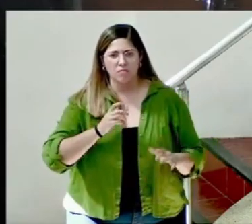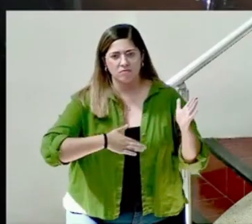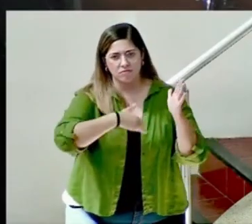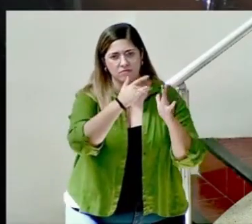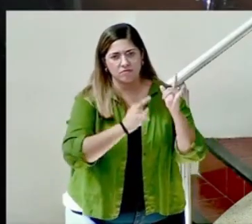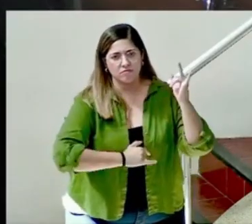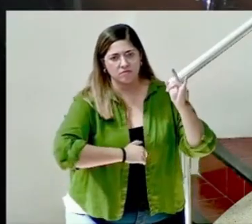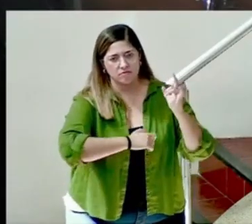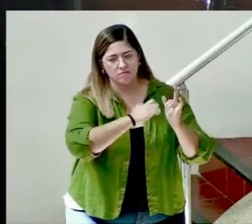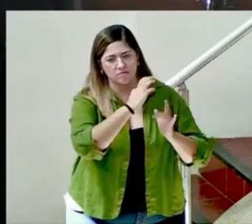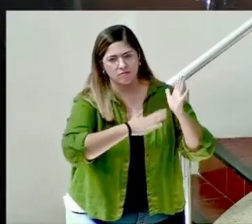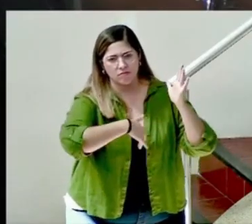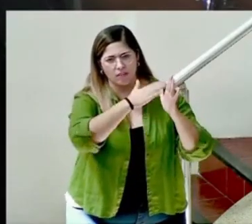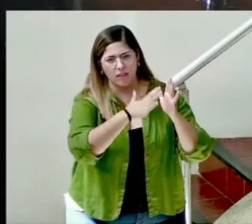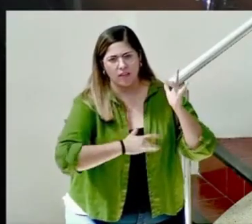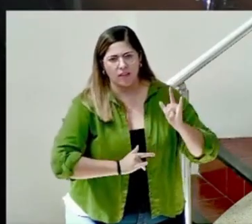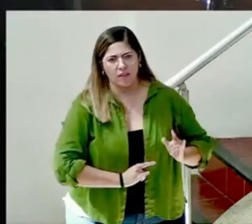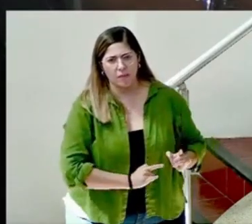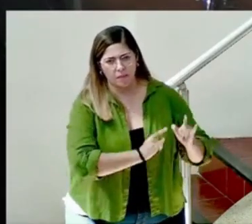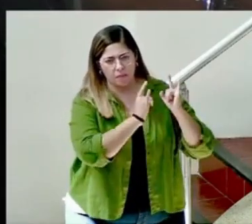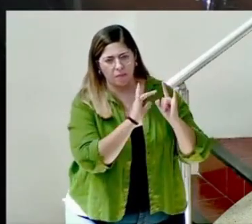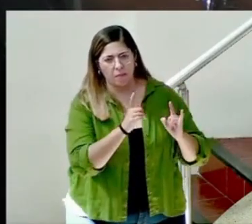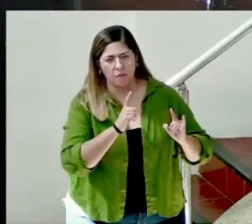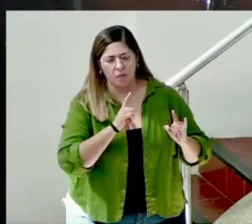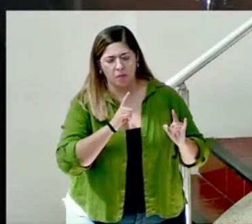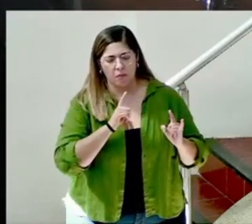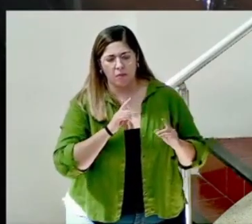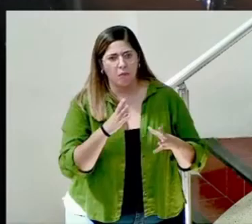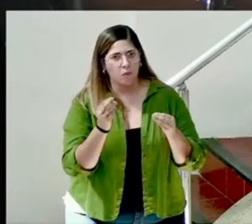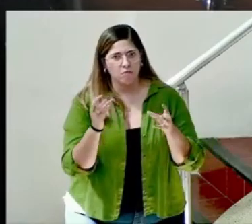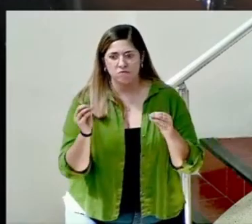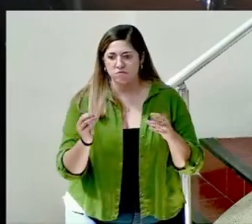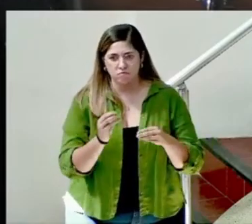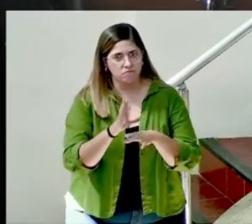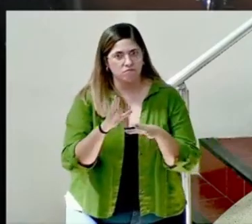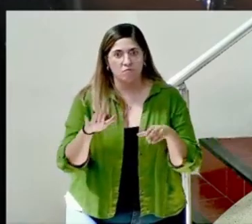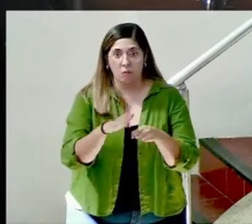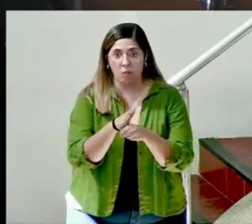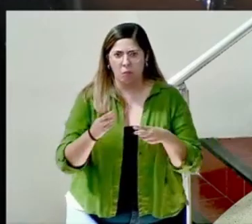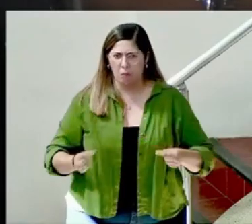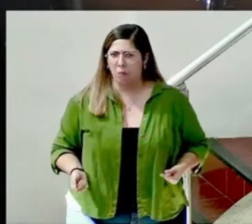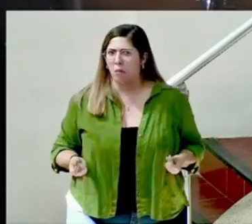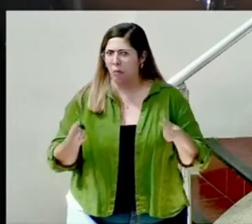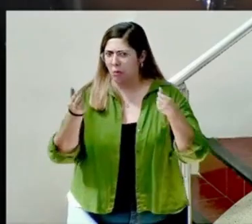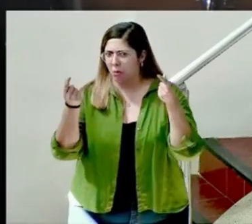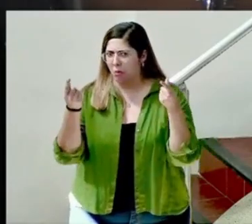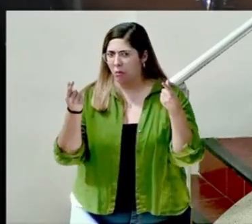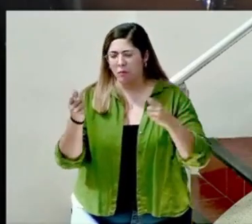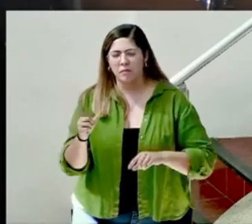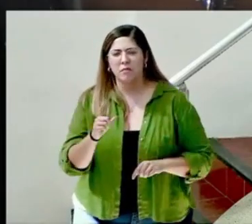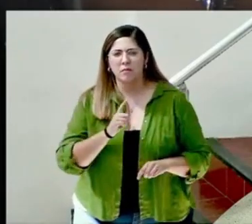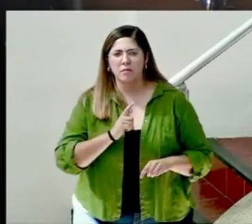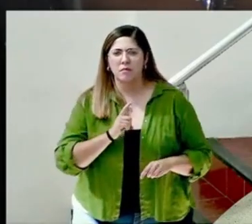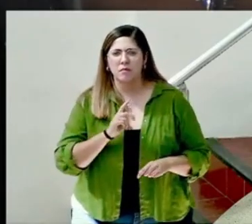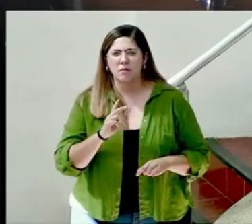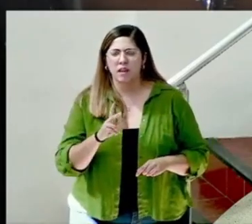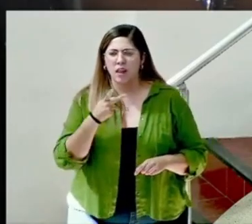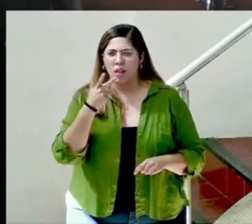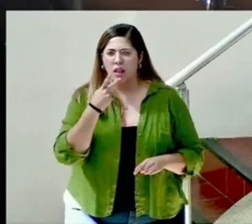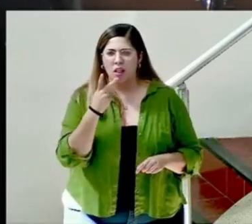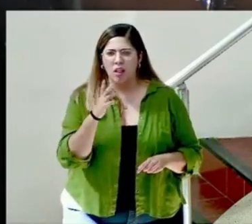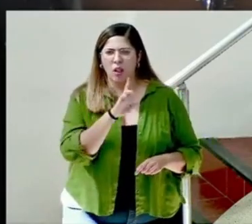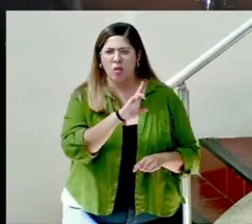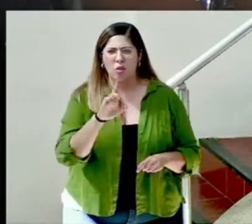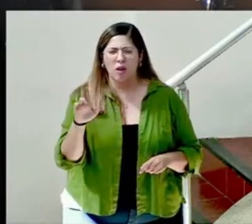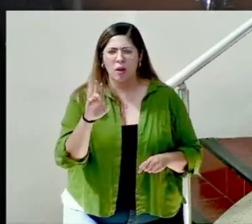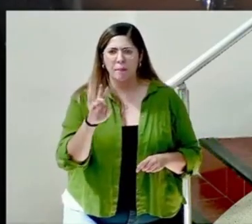food chamada Chick-fil-A. Maravilhoso. Maravilhoso.